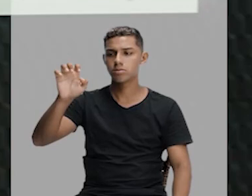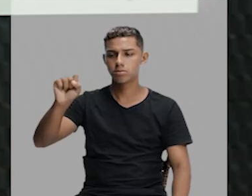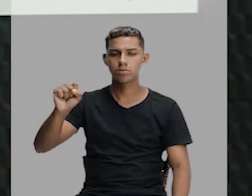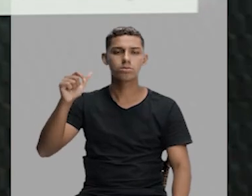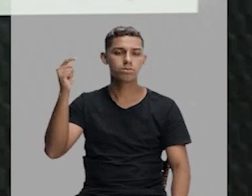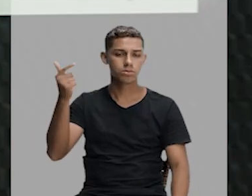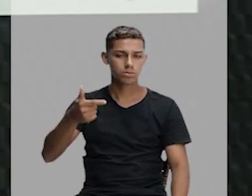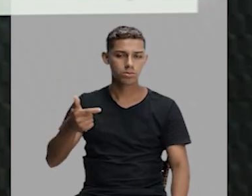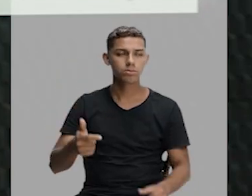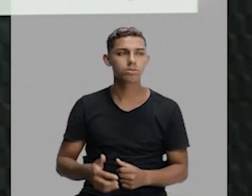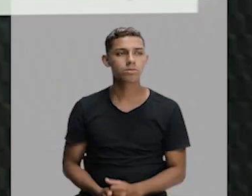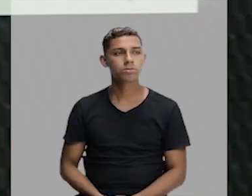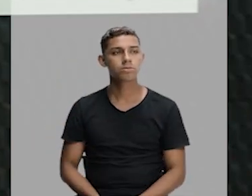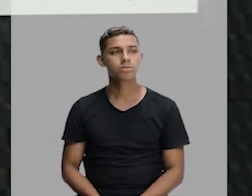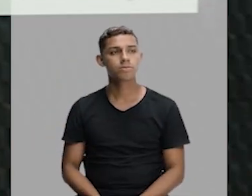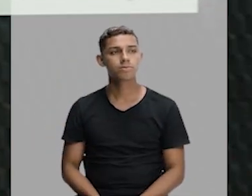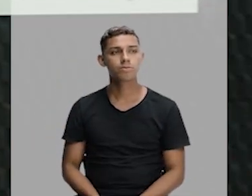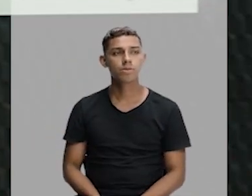só, o polígono